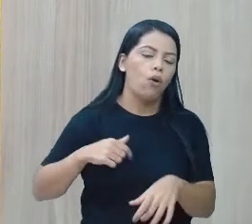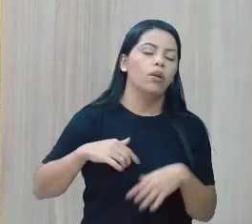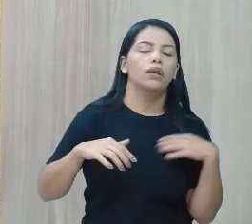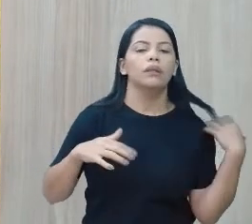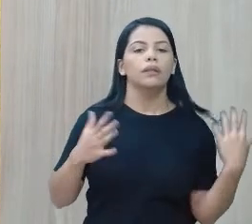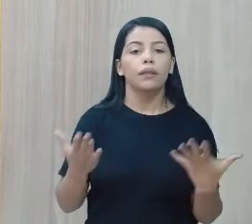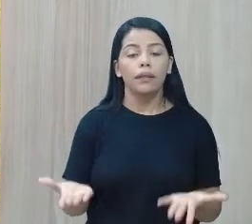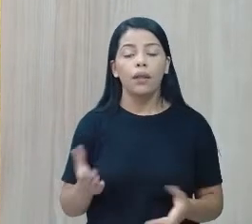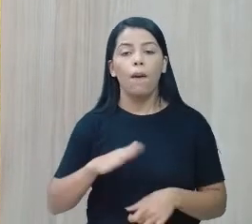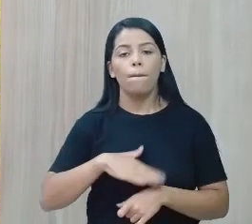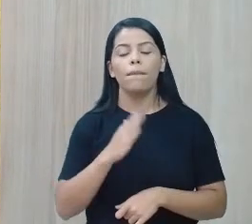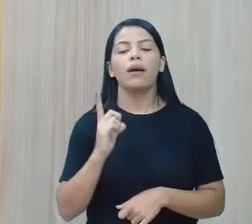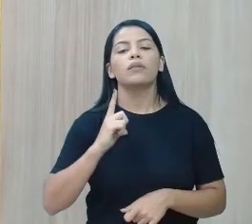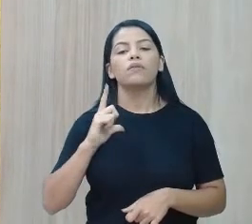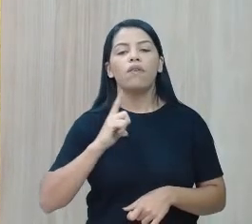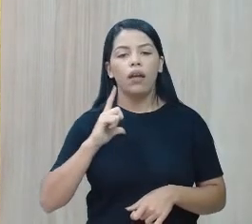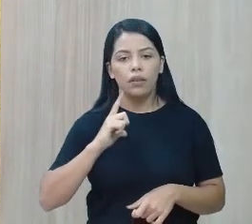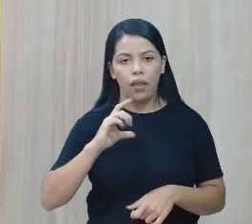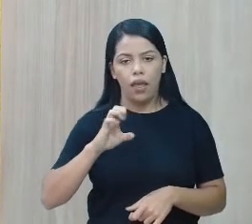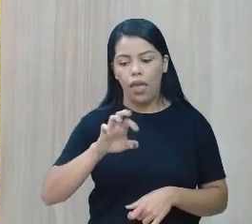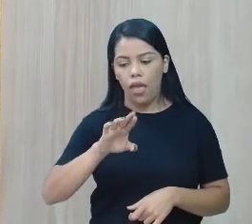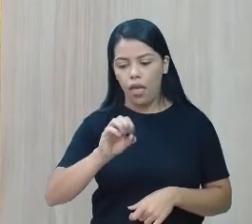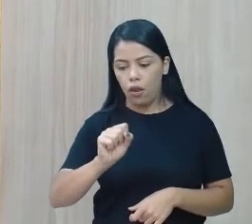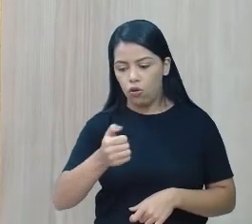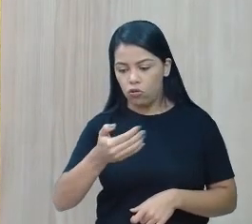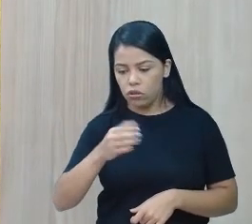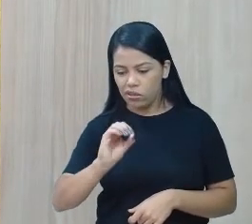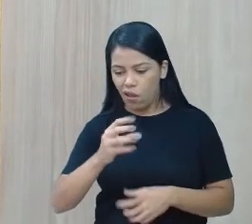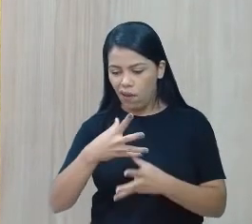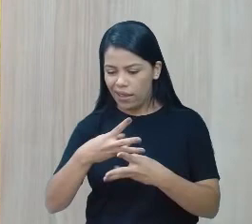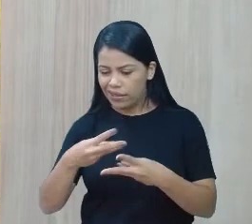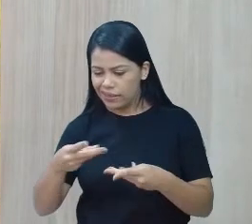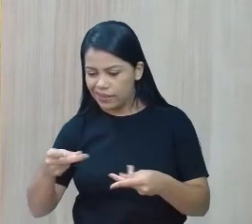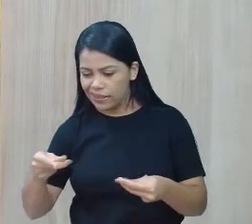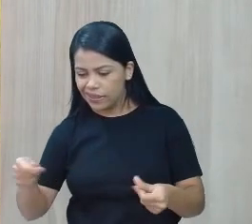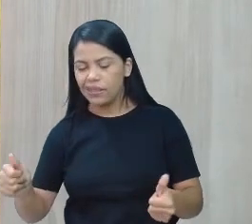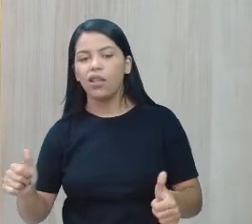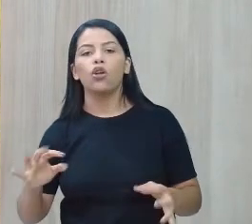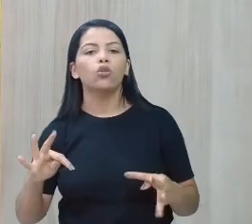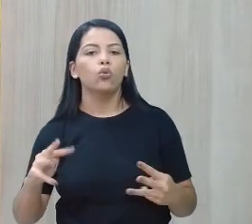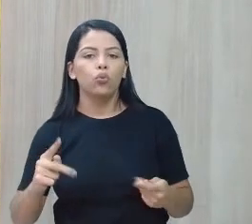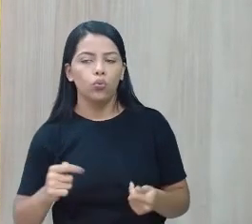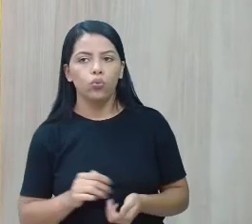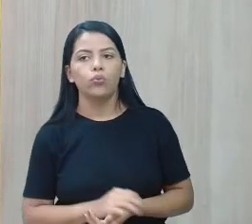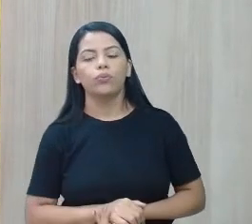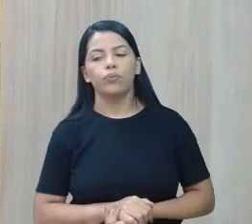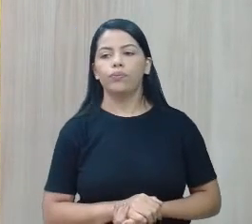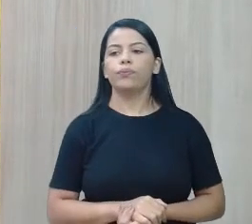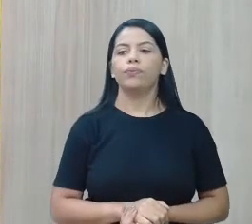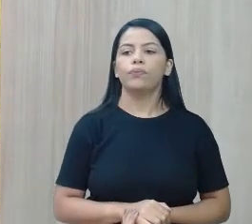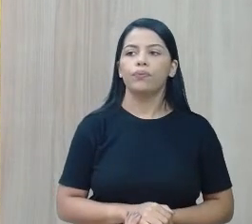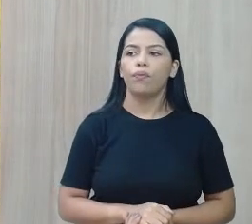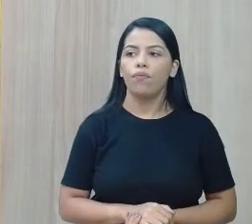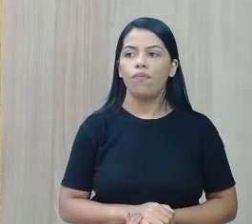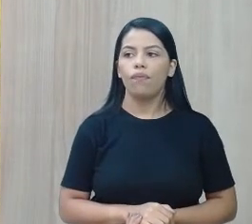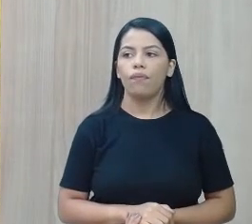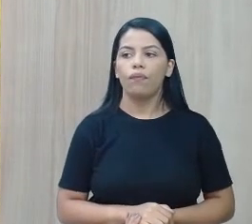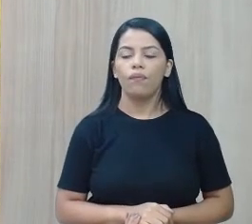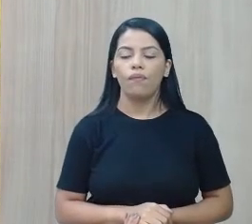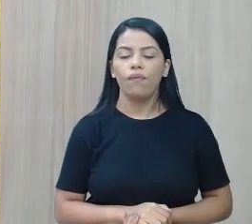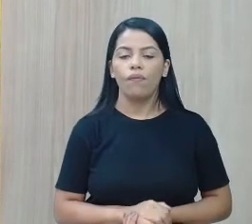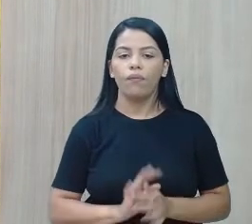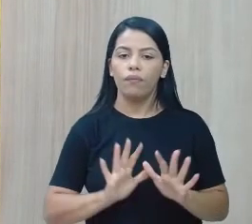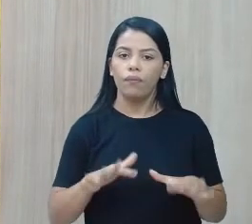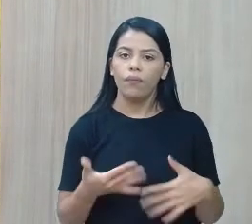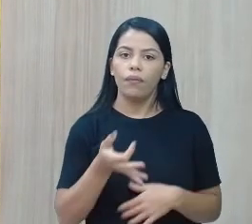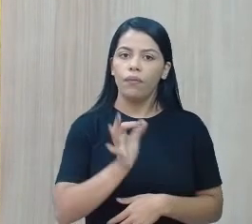mineral, mais a erosão ela vai desgastar nessa rocha, esse solo, né? Desgastante, justamente, gente. Olha só,